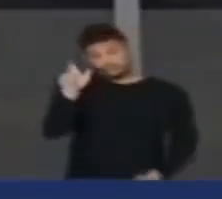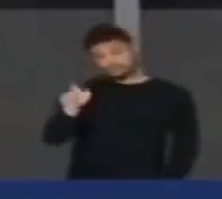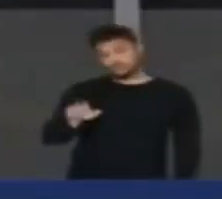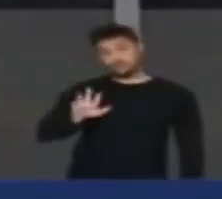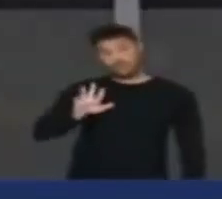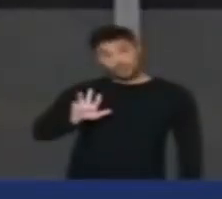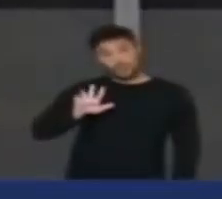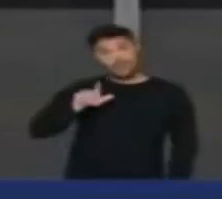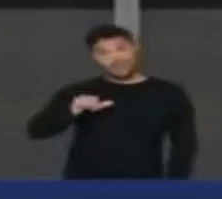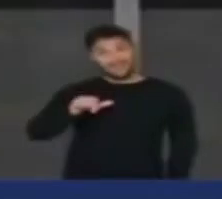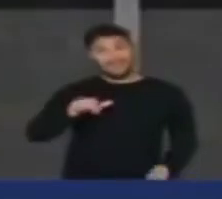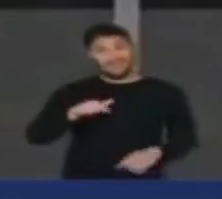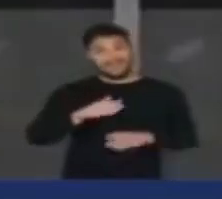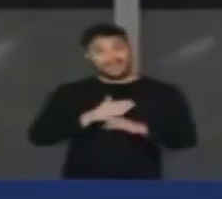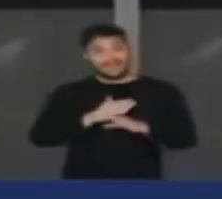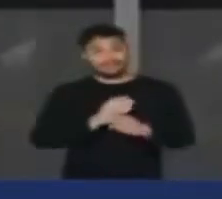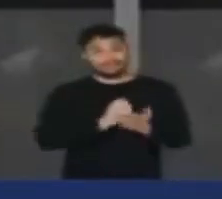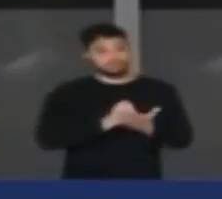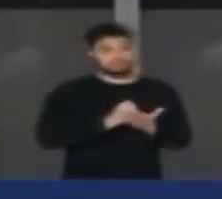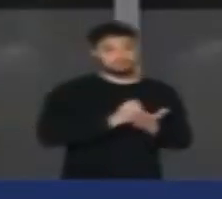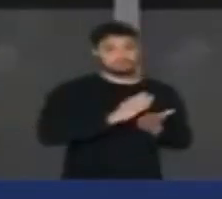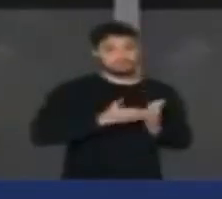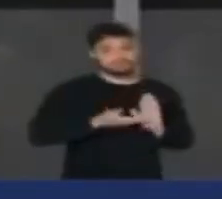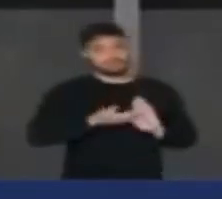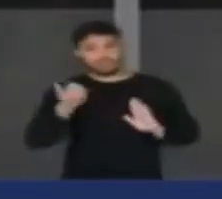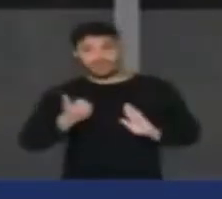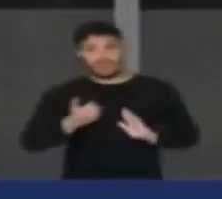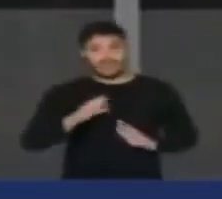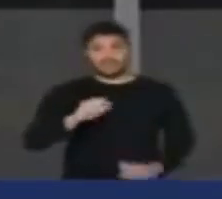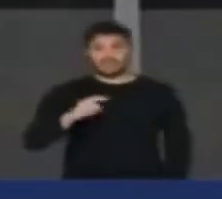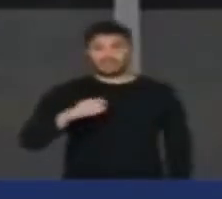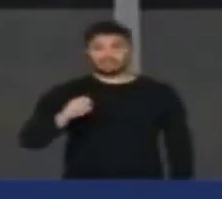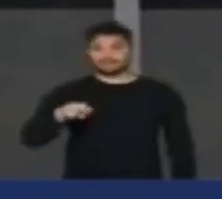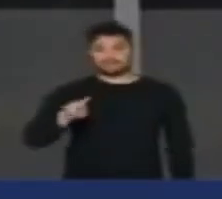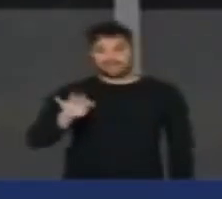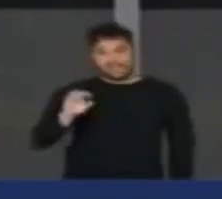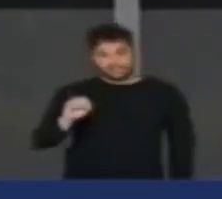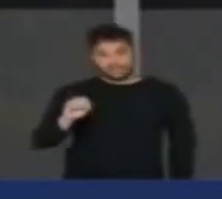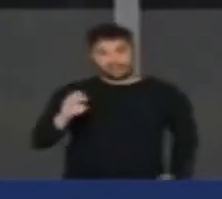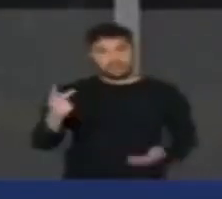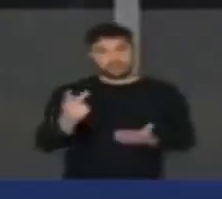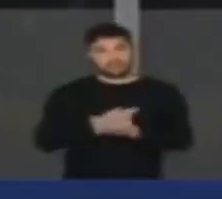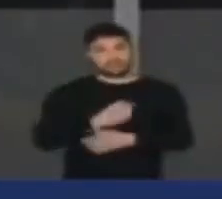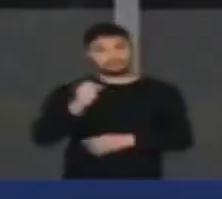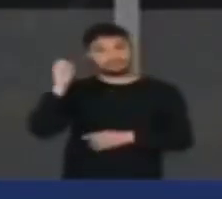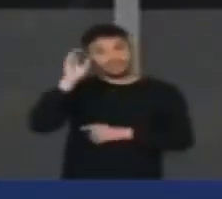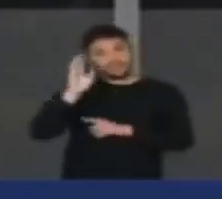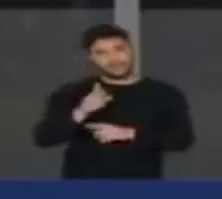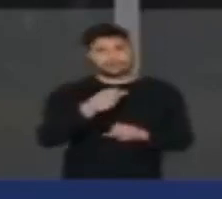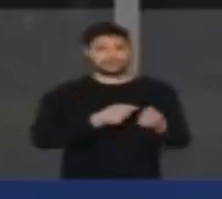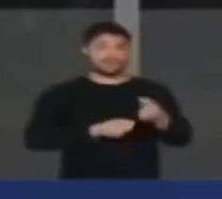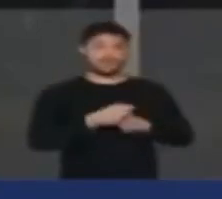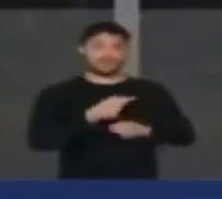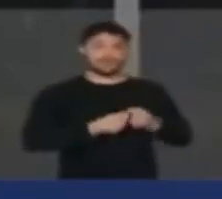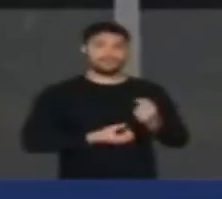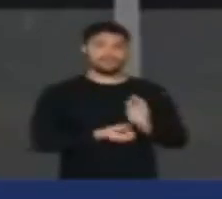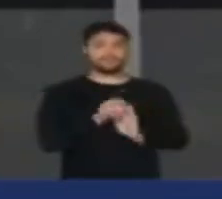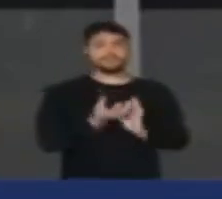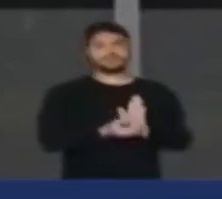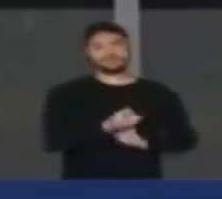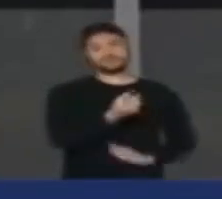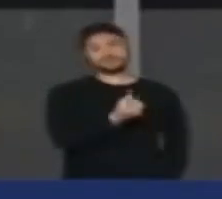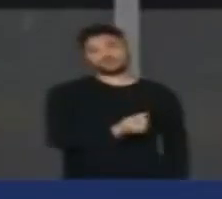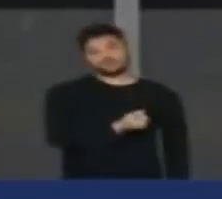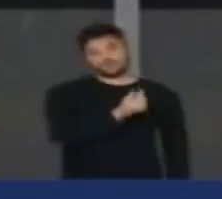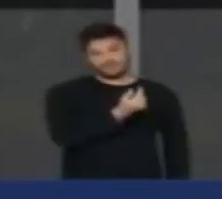derrubar Campos Neto para tornar o Brasil, mais uma vez, uma economia que produz dinheiro. O que